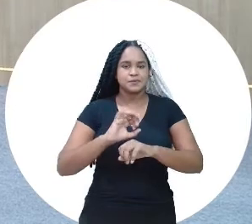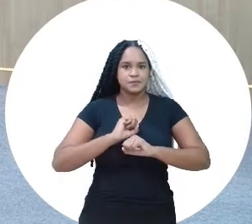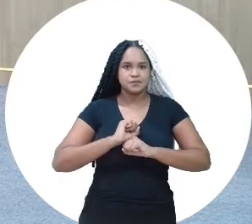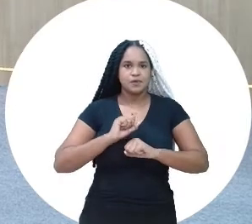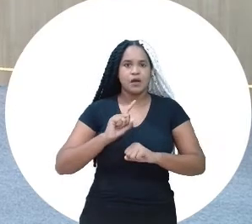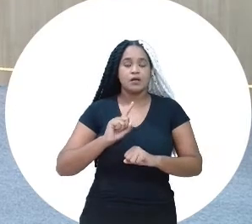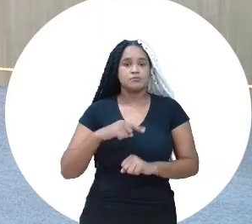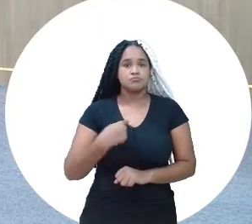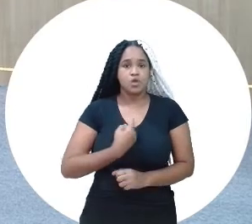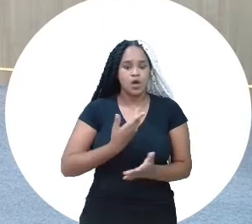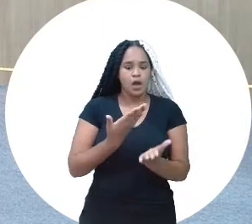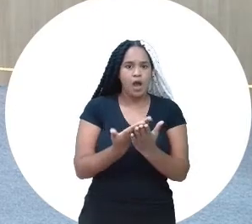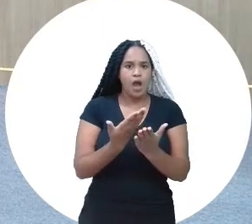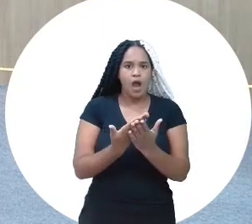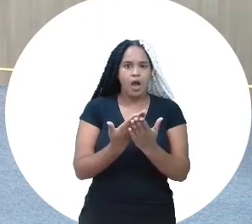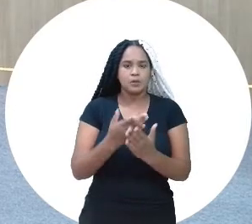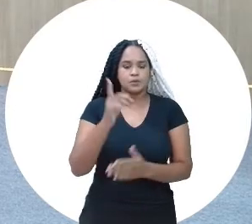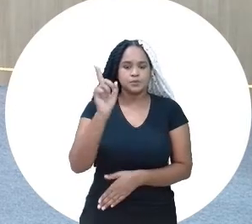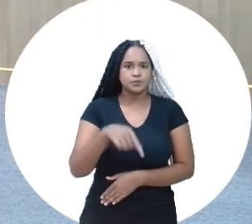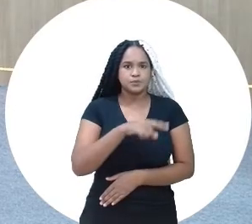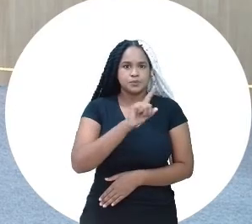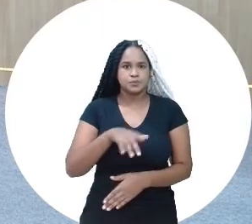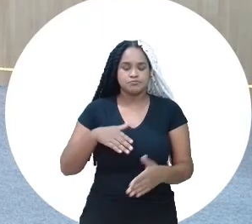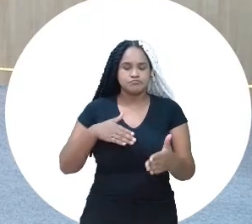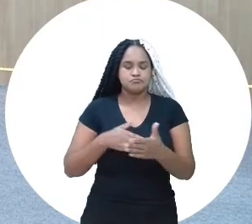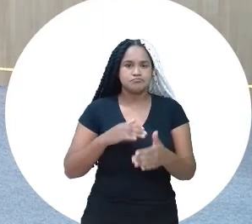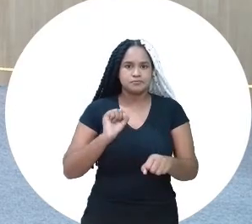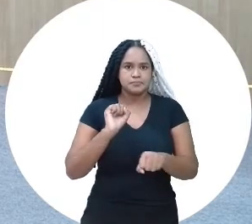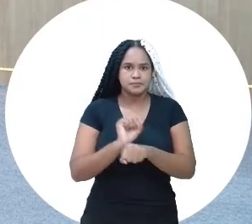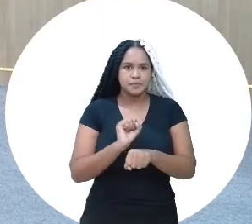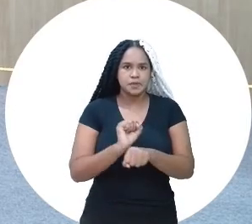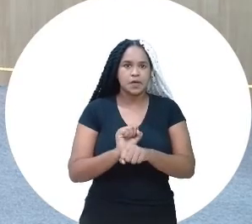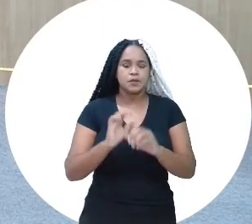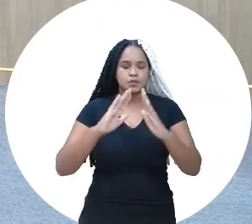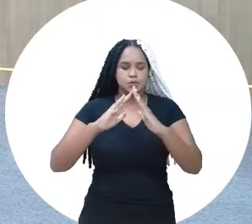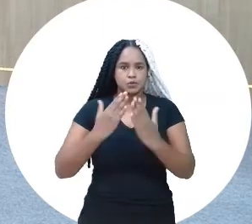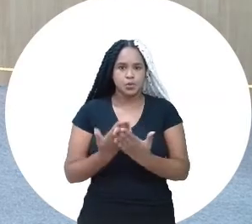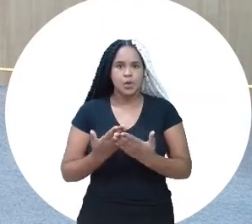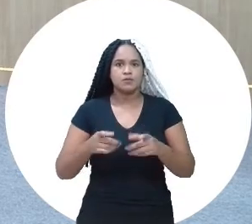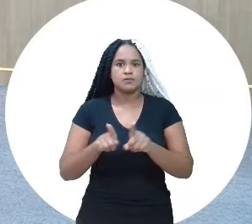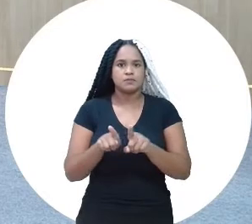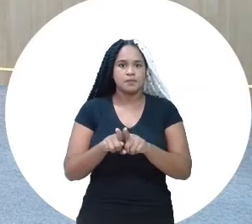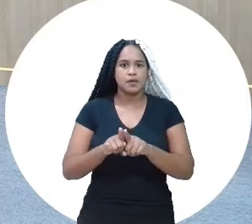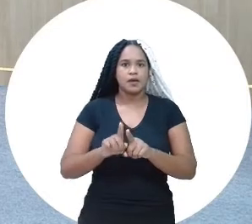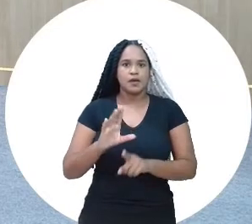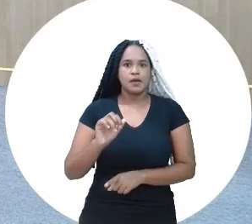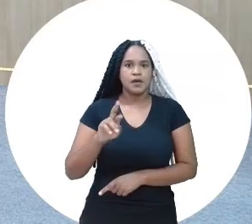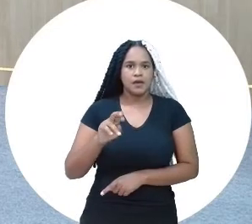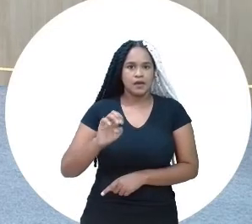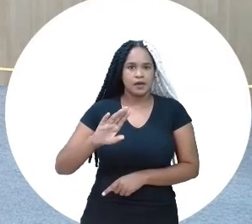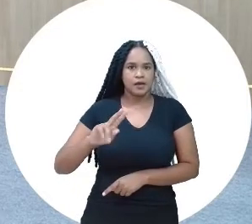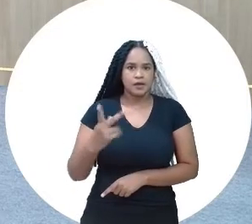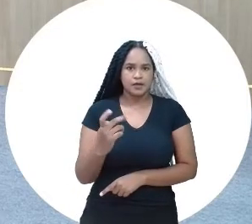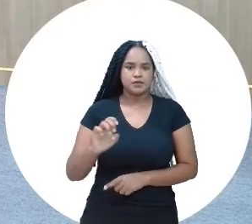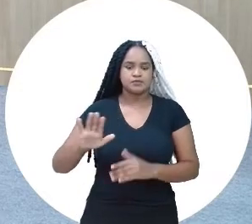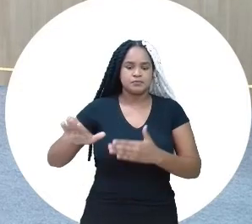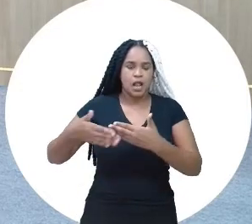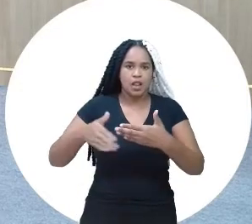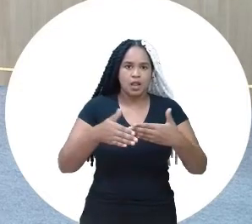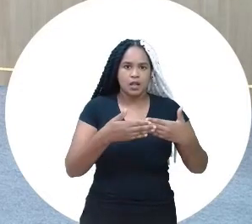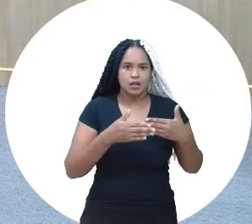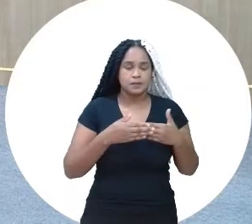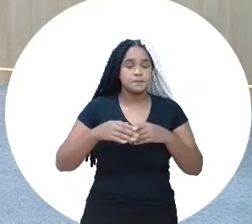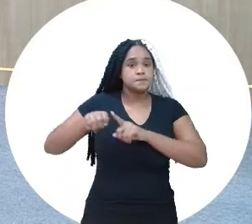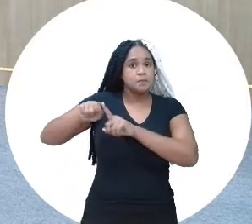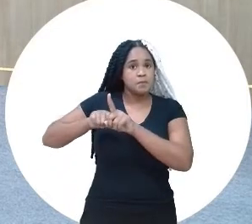interrompemos as aulas presenciais em todas as nossas escolas e creches da rede do Recife. Nos últimos